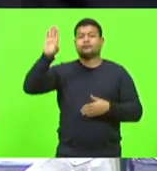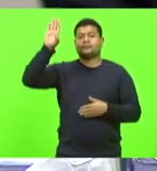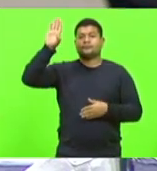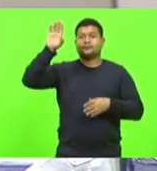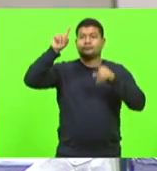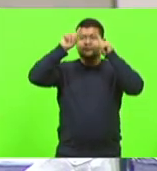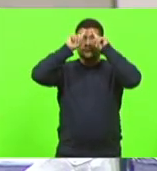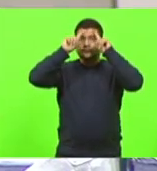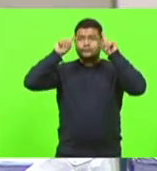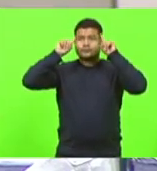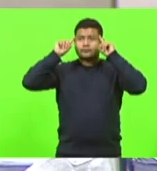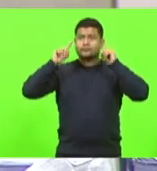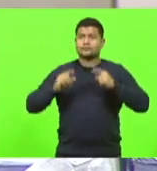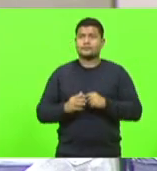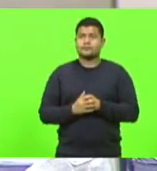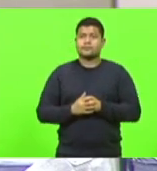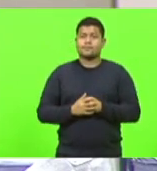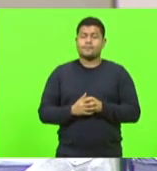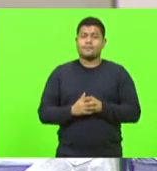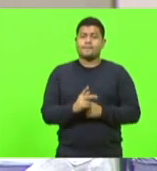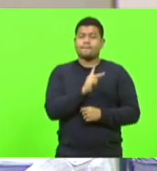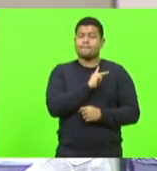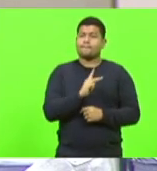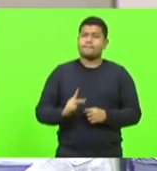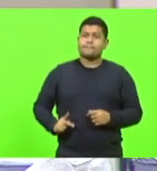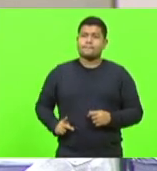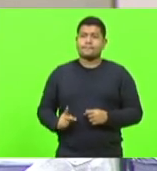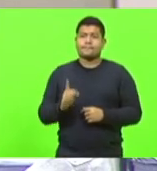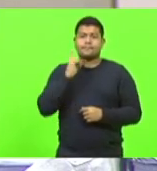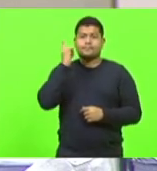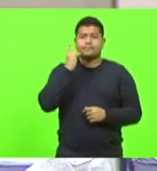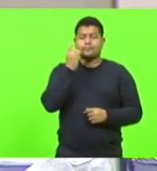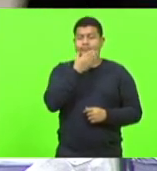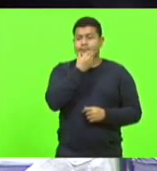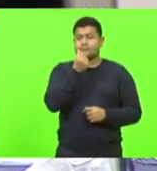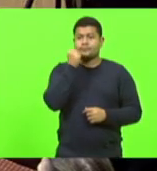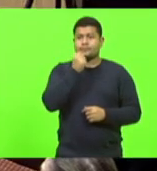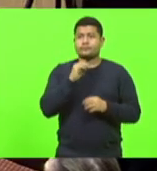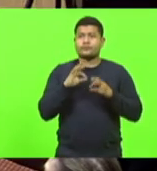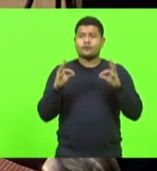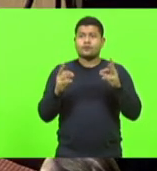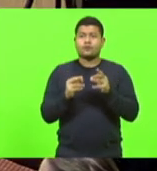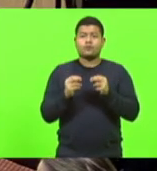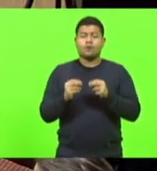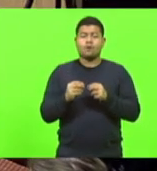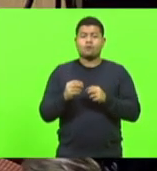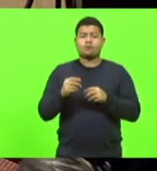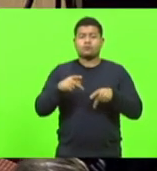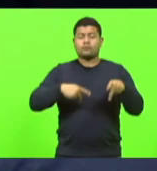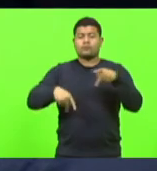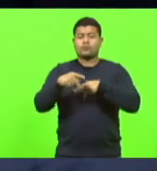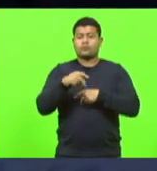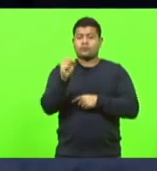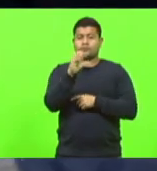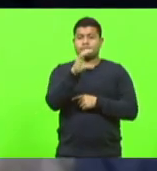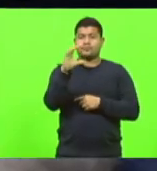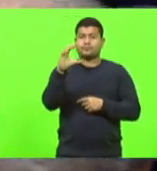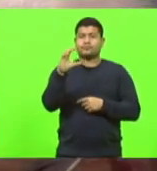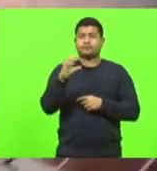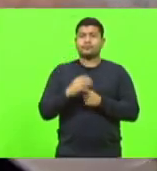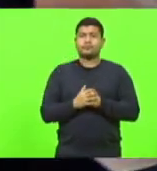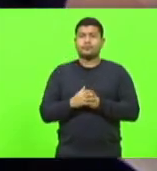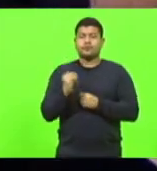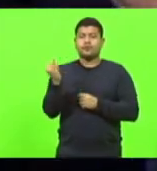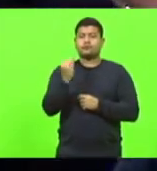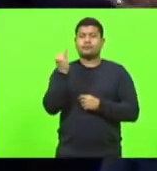saretta senhor presidente senhores deputados senhoras deputadas estimado os catarinenses é